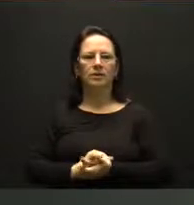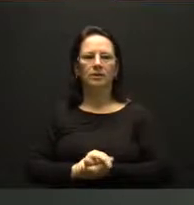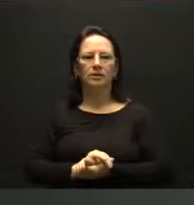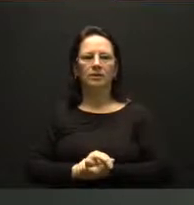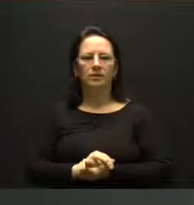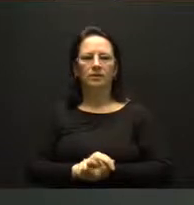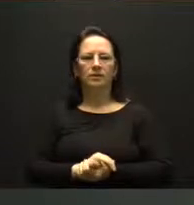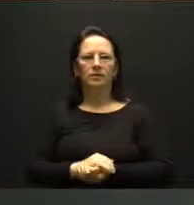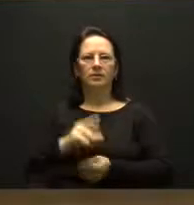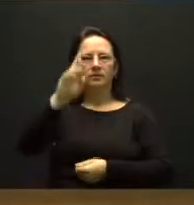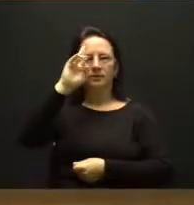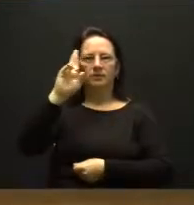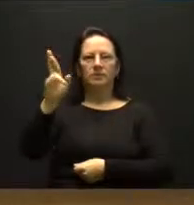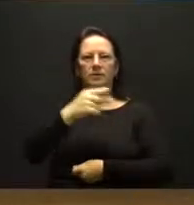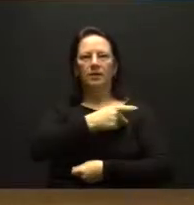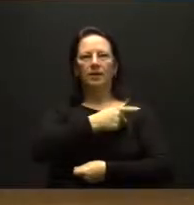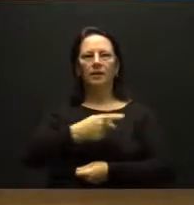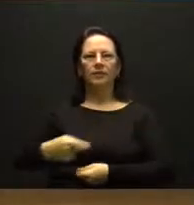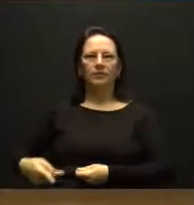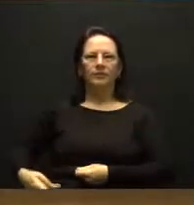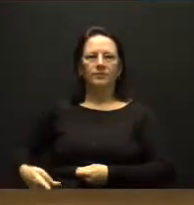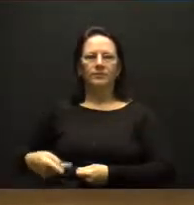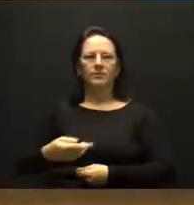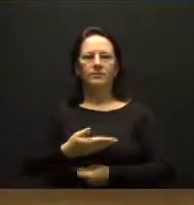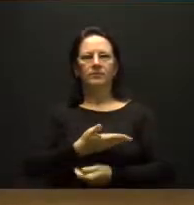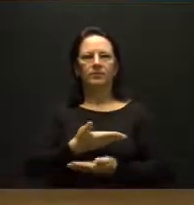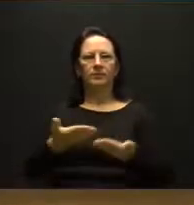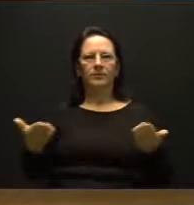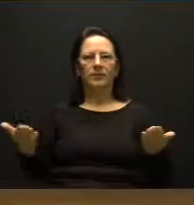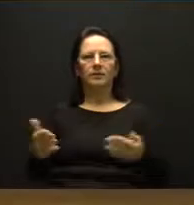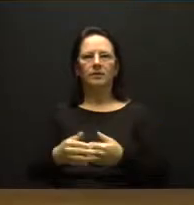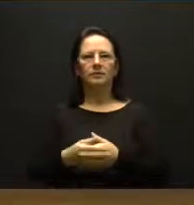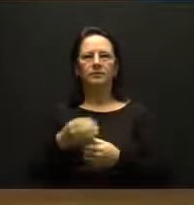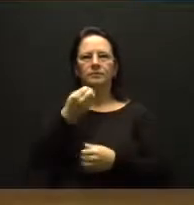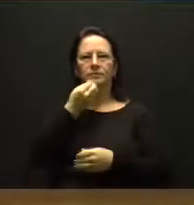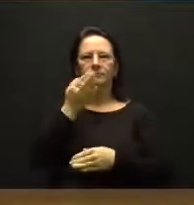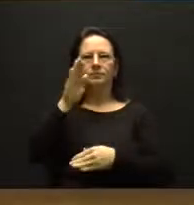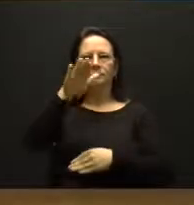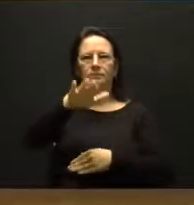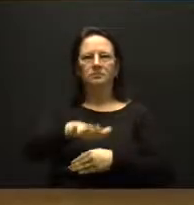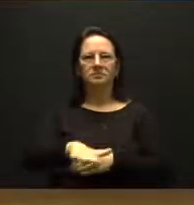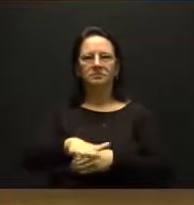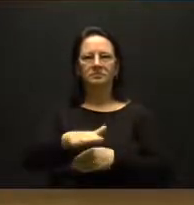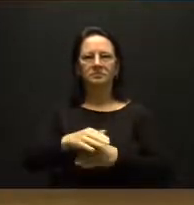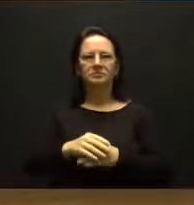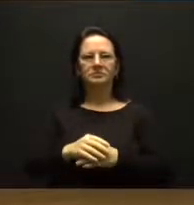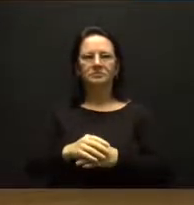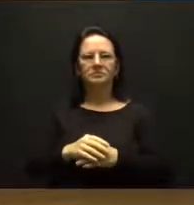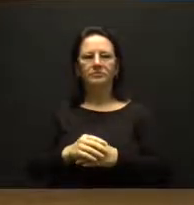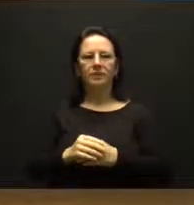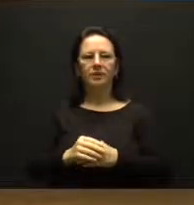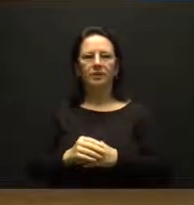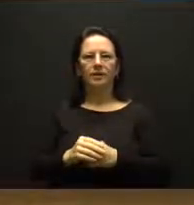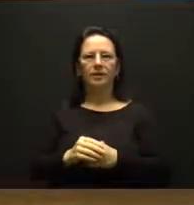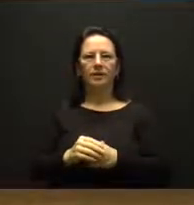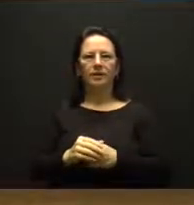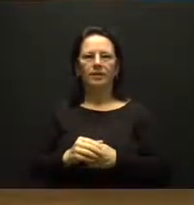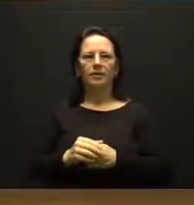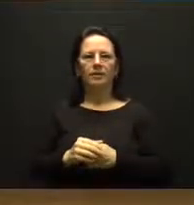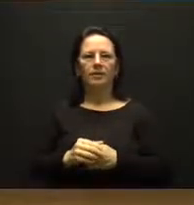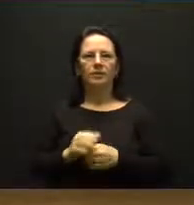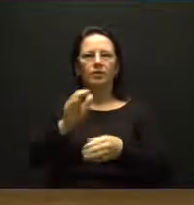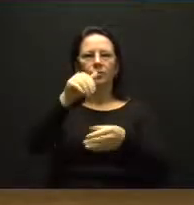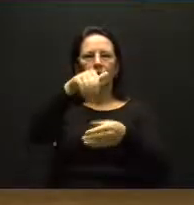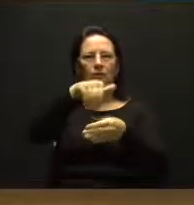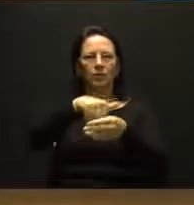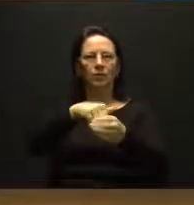ser presidente e nobres pares boa tarde a todos ea todas favoráveis